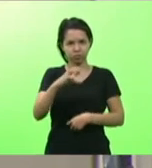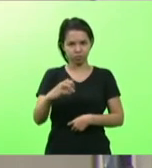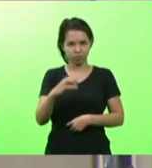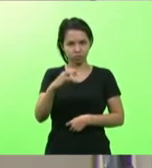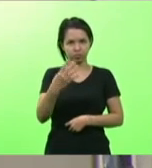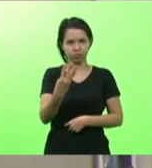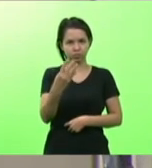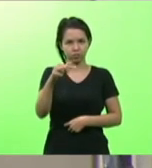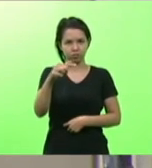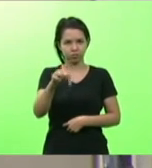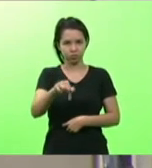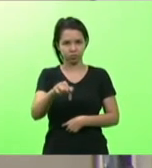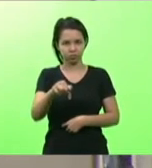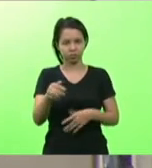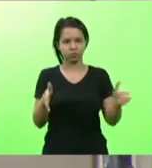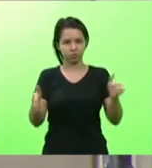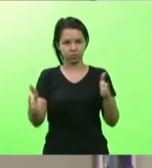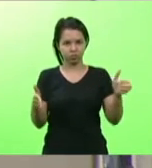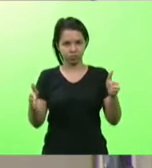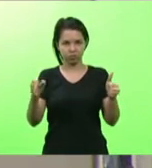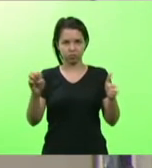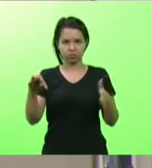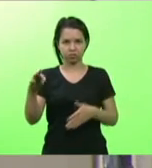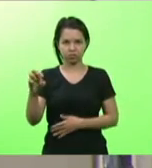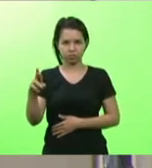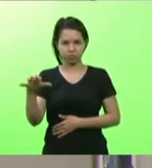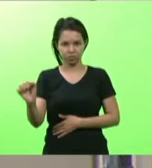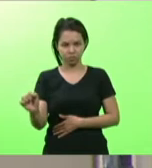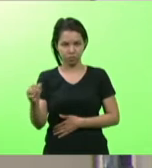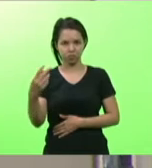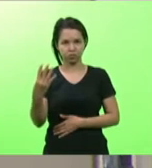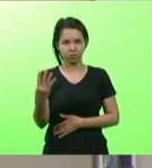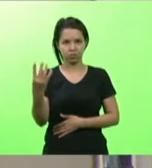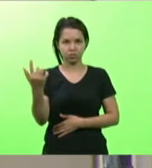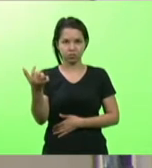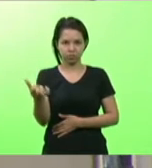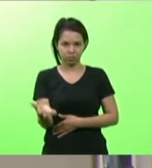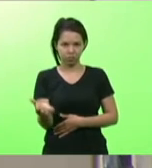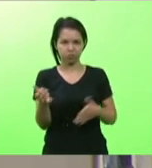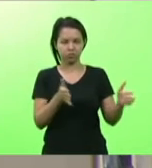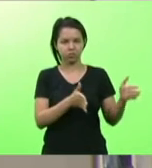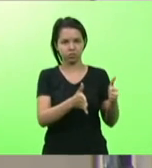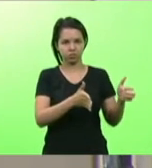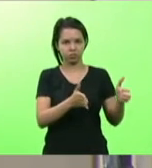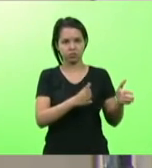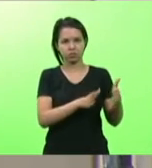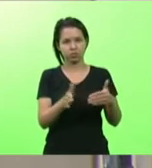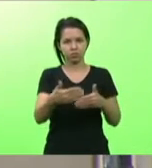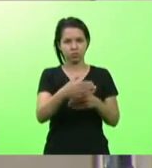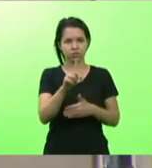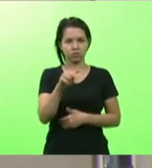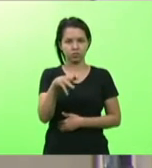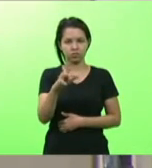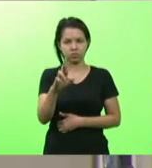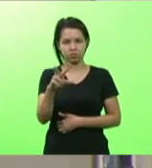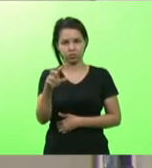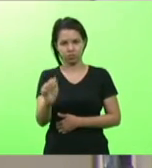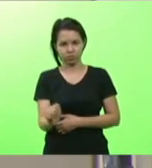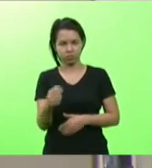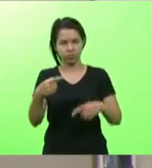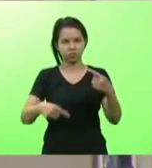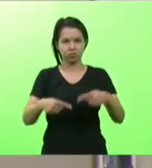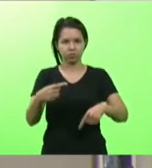trecho Entroncamento sc-416 Entroncamento Contorno Garuva em discussão não havendo Quem Queira